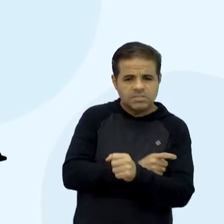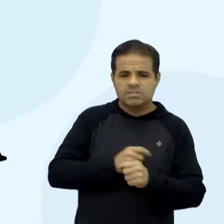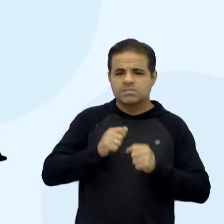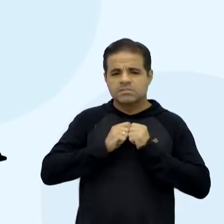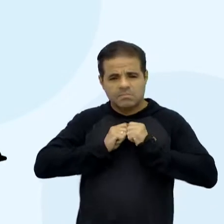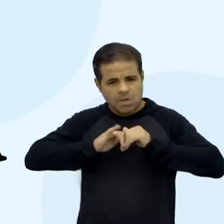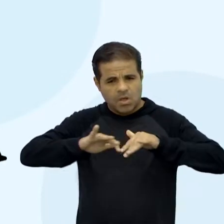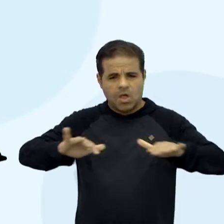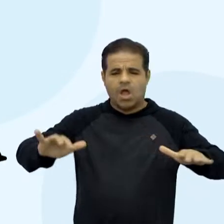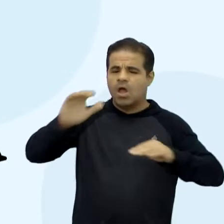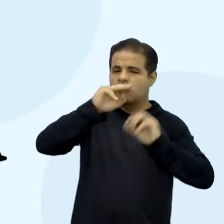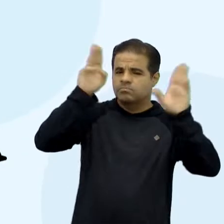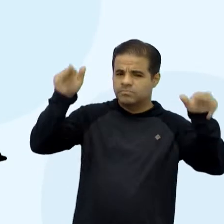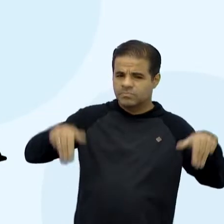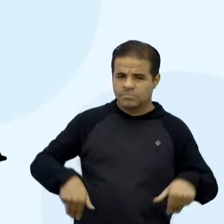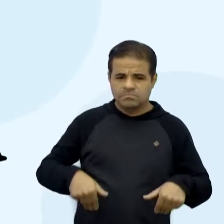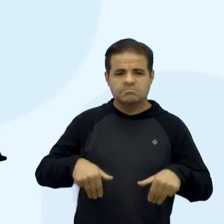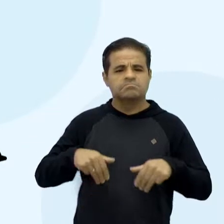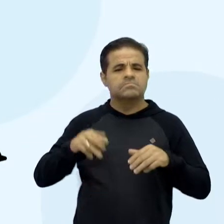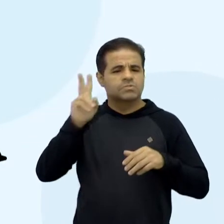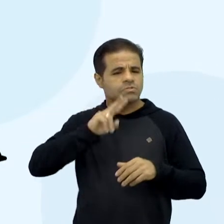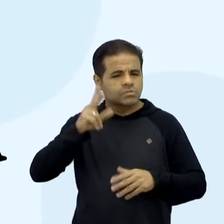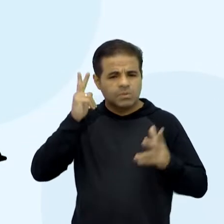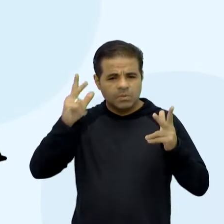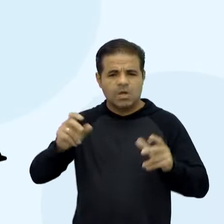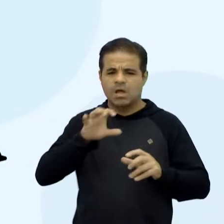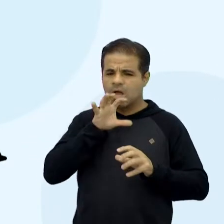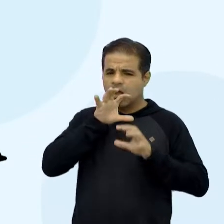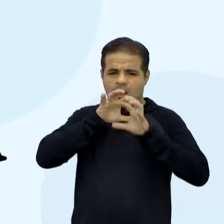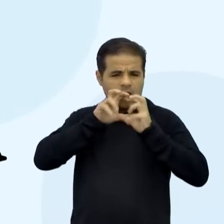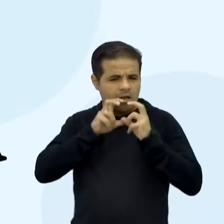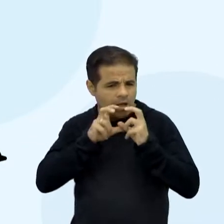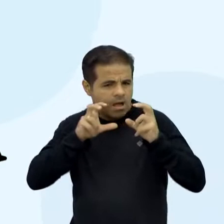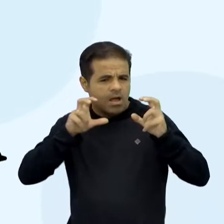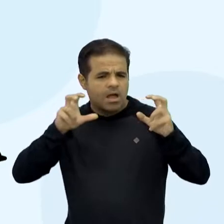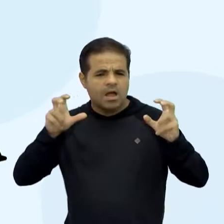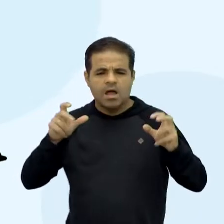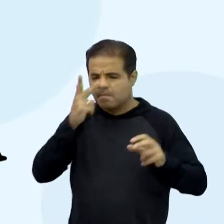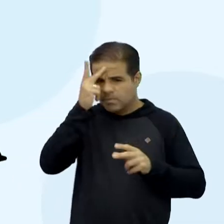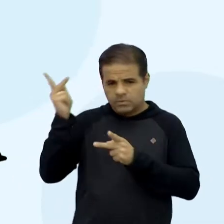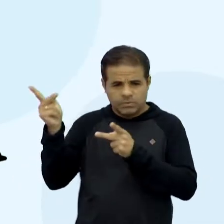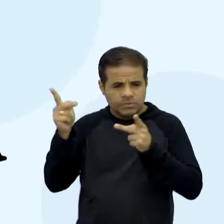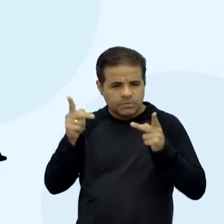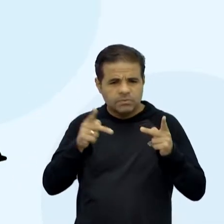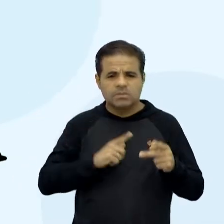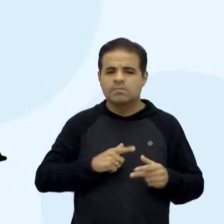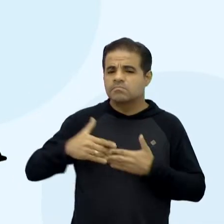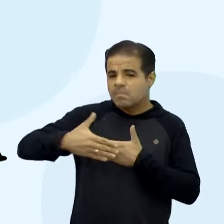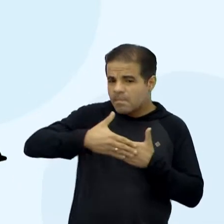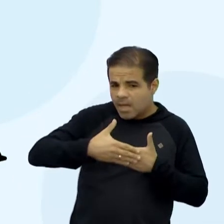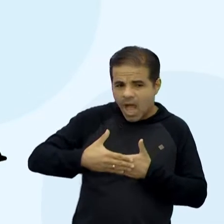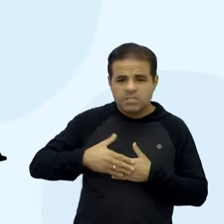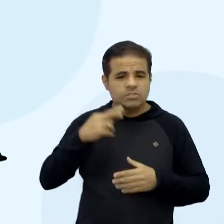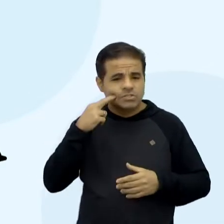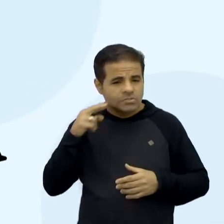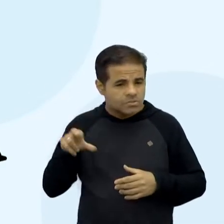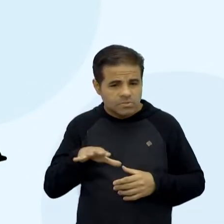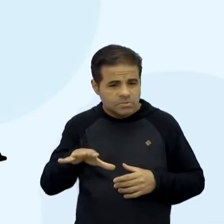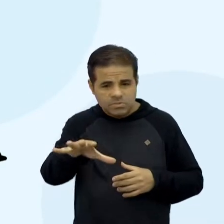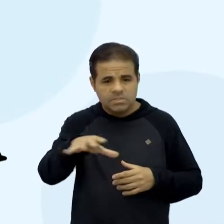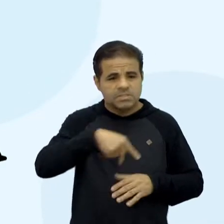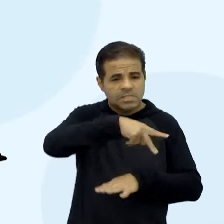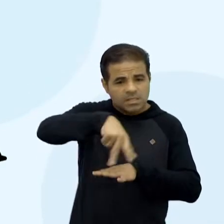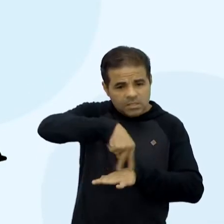os saguões dos museus de história natural e rugem silenciosamente aos visitantes, nós temos bebês e